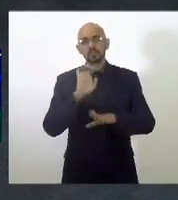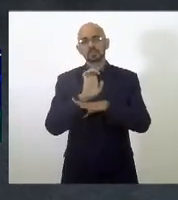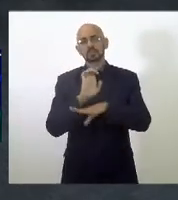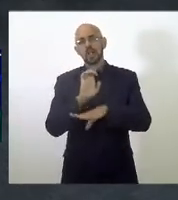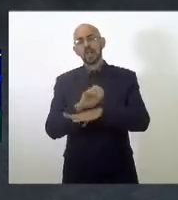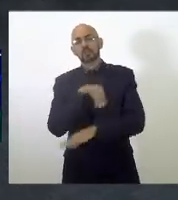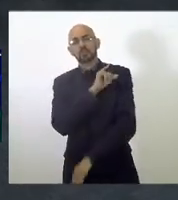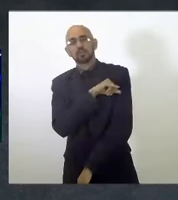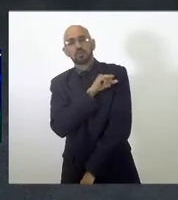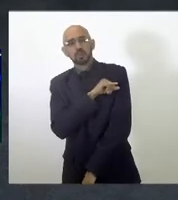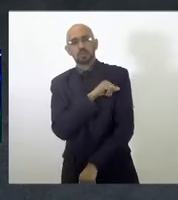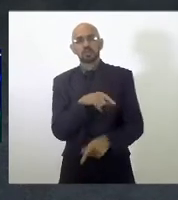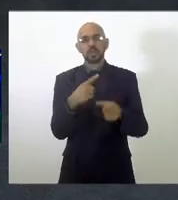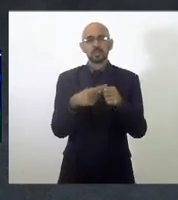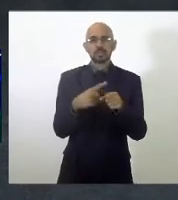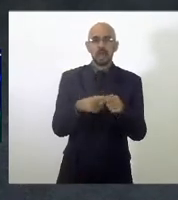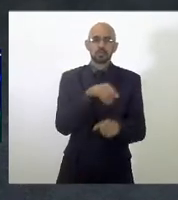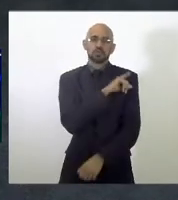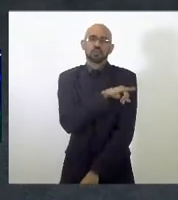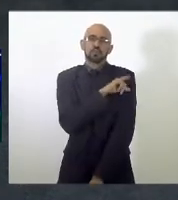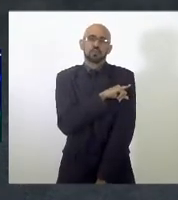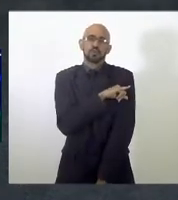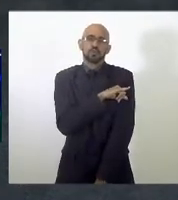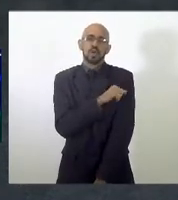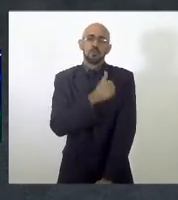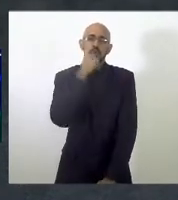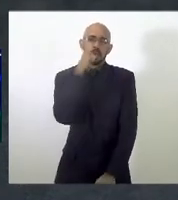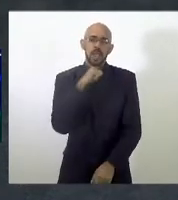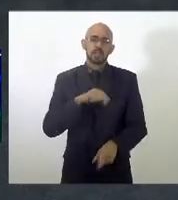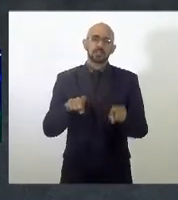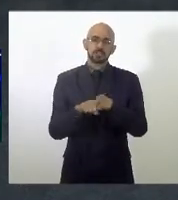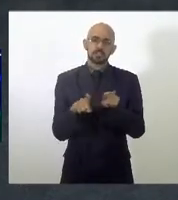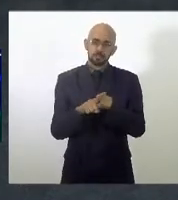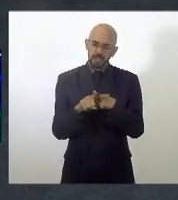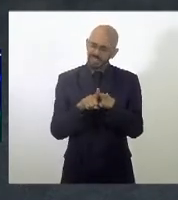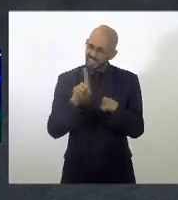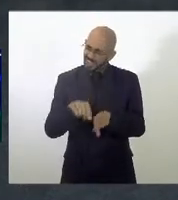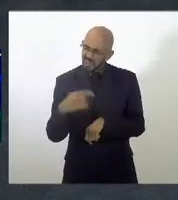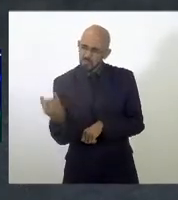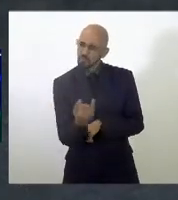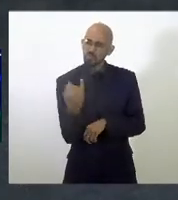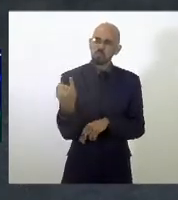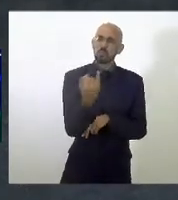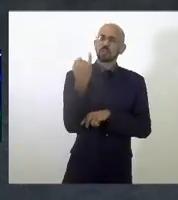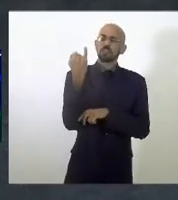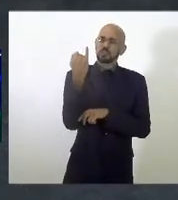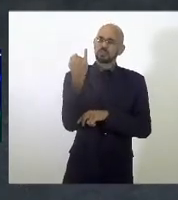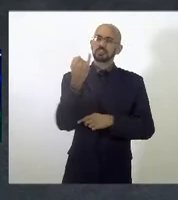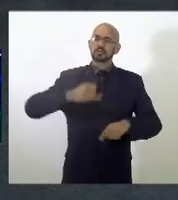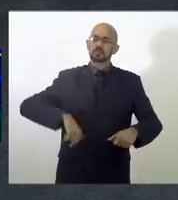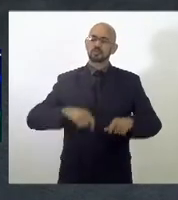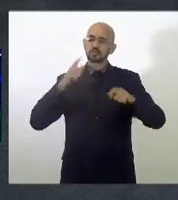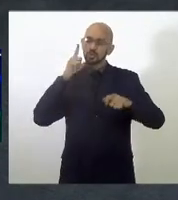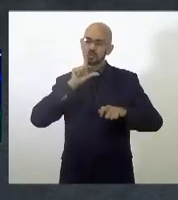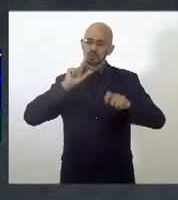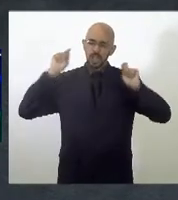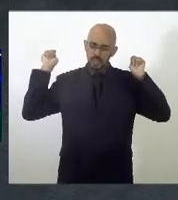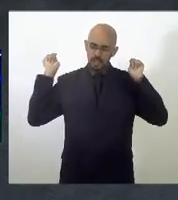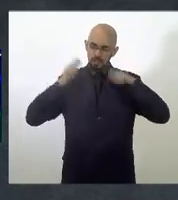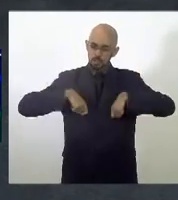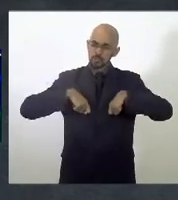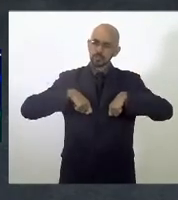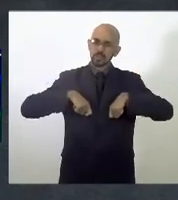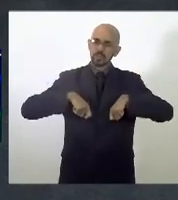estudam, mulheres que, para nós, é importantíssimo ter essa possibilidade de ter